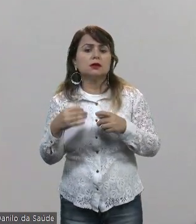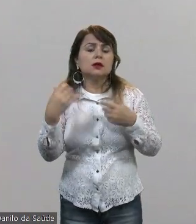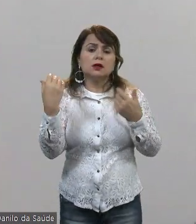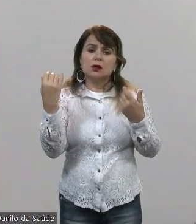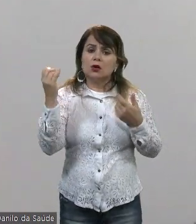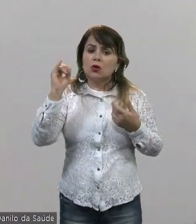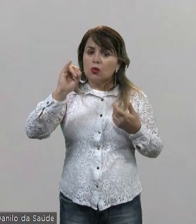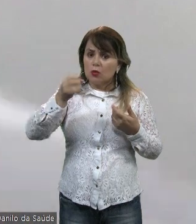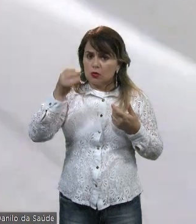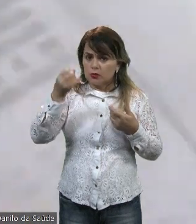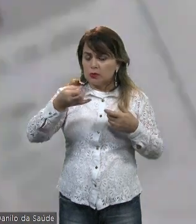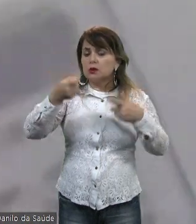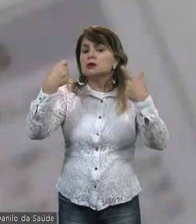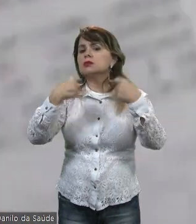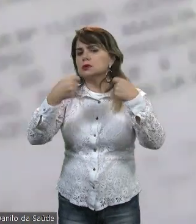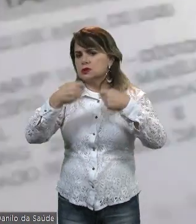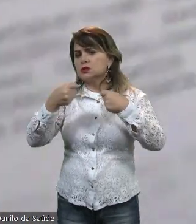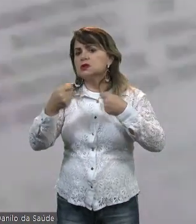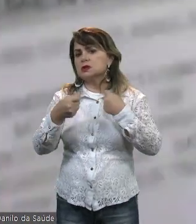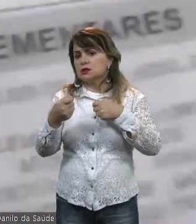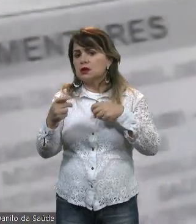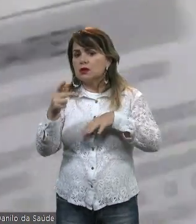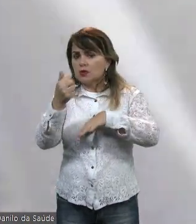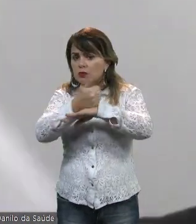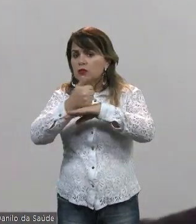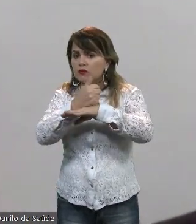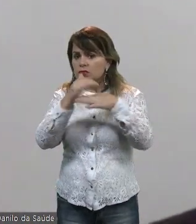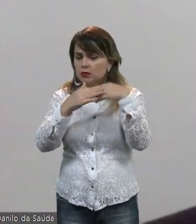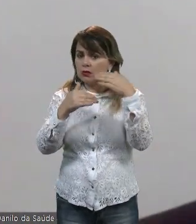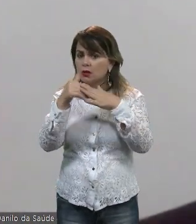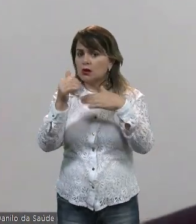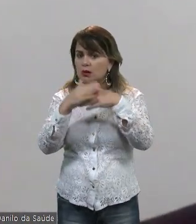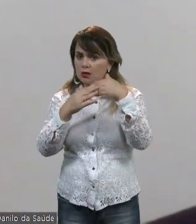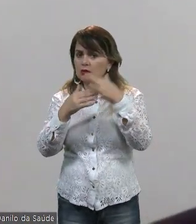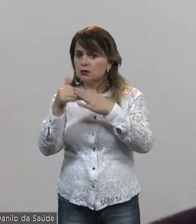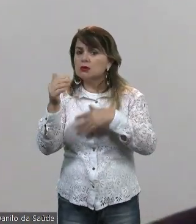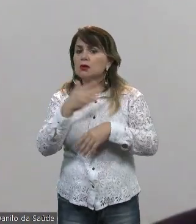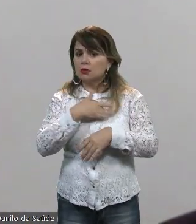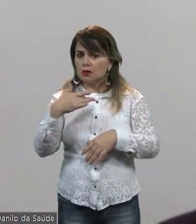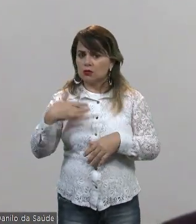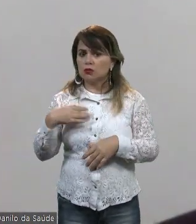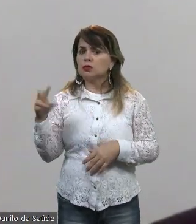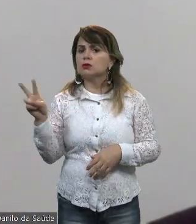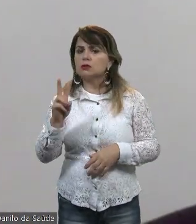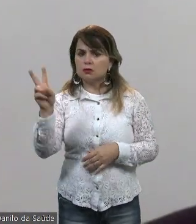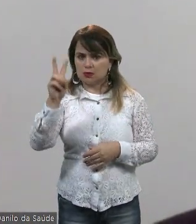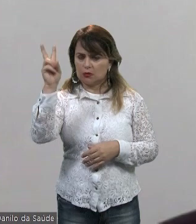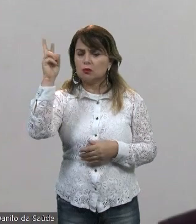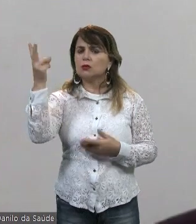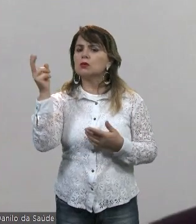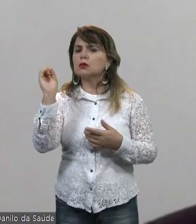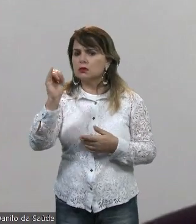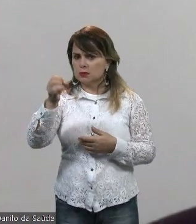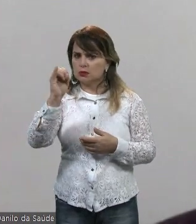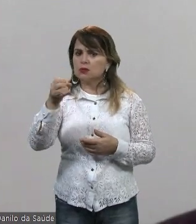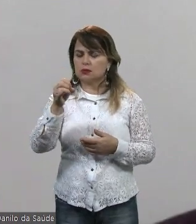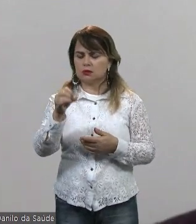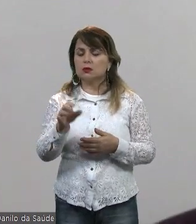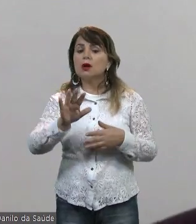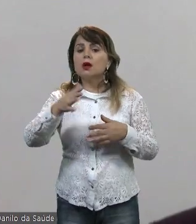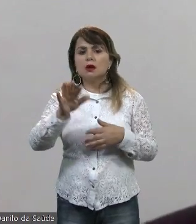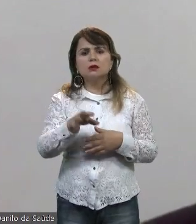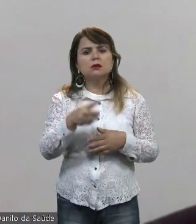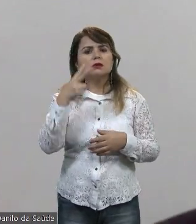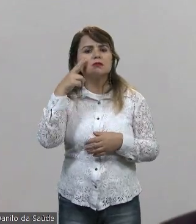de valorizar esses profissionais. Eu tenho visto muitas vezes o prefeito, na sexta-feira, na audiência